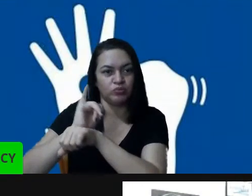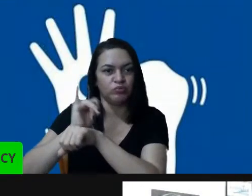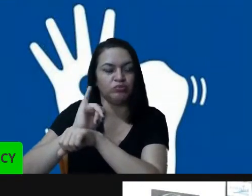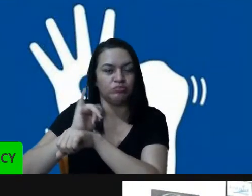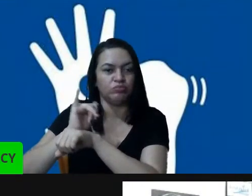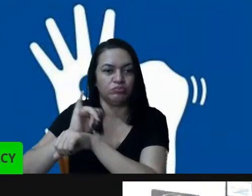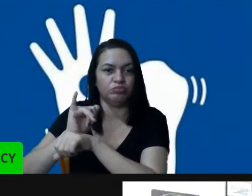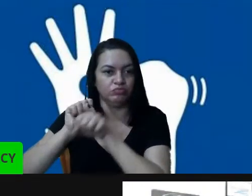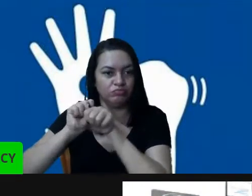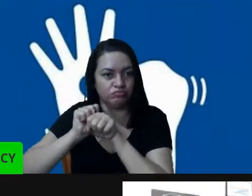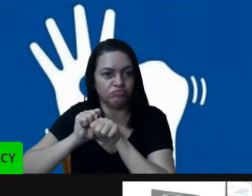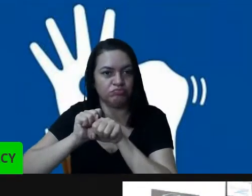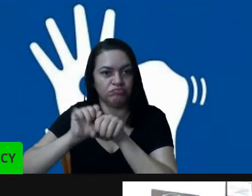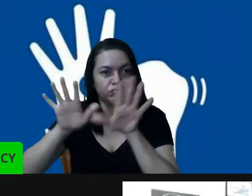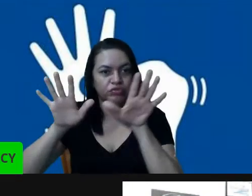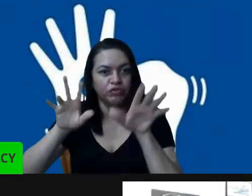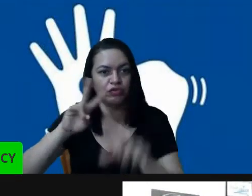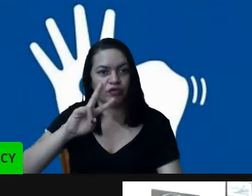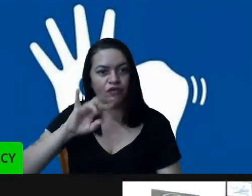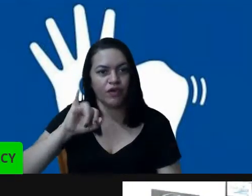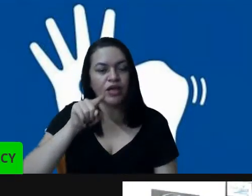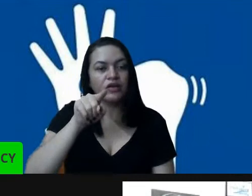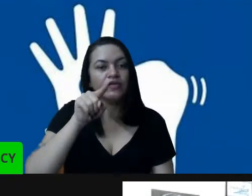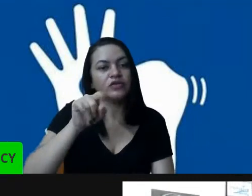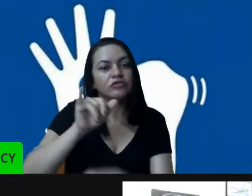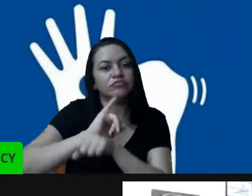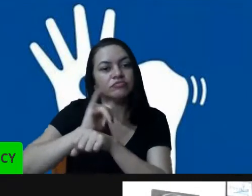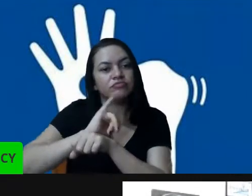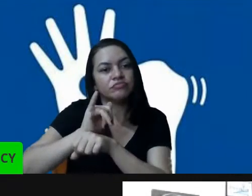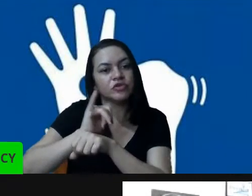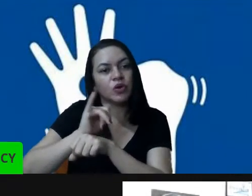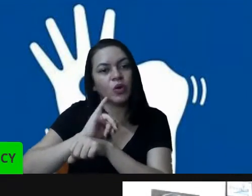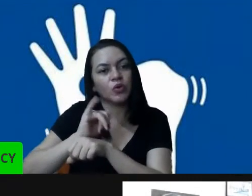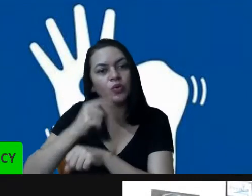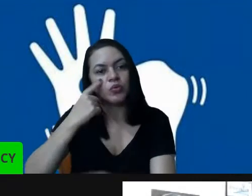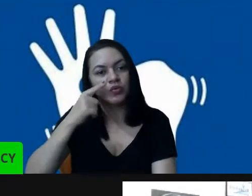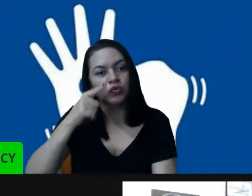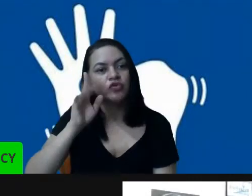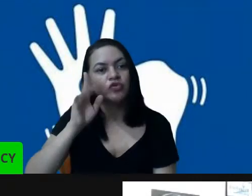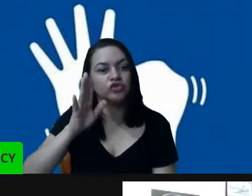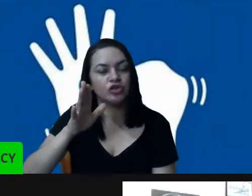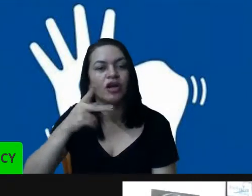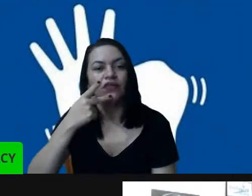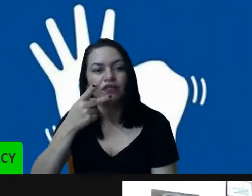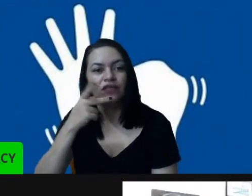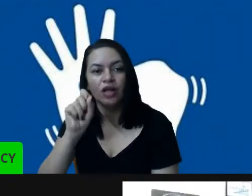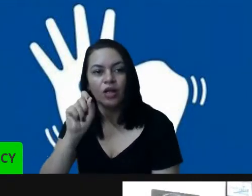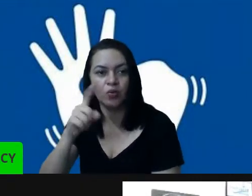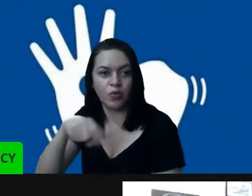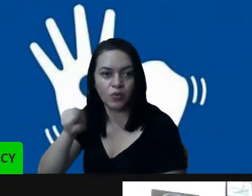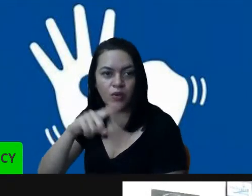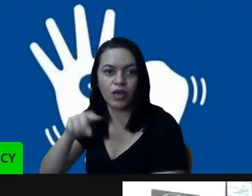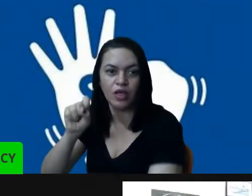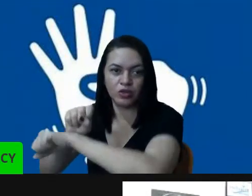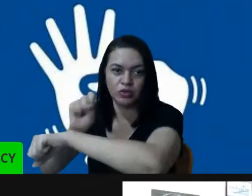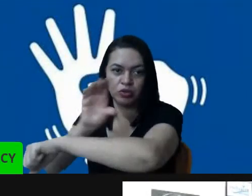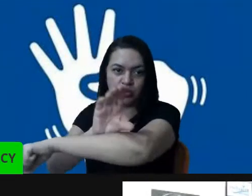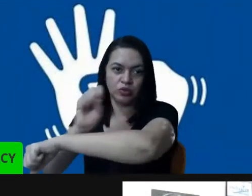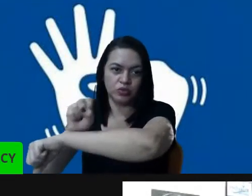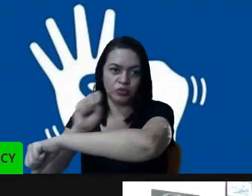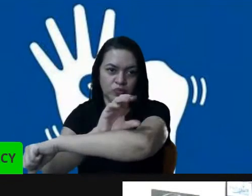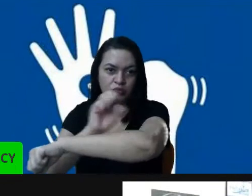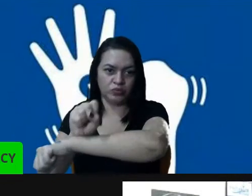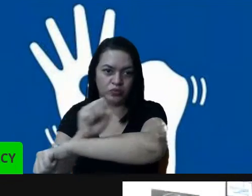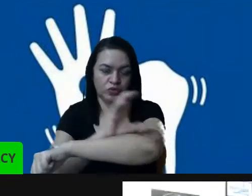divulga. Inclusive, quem tá no canal do YouTube aí, eles já colocaram até o edital do Sesc, tá? O link do edital